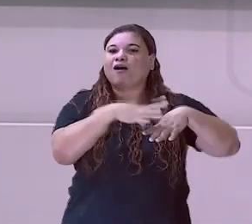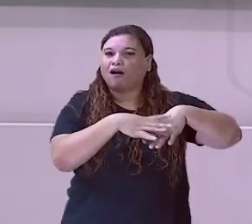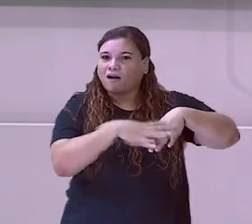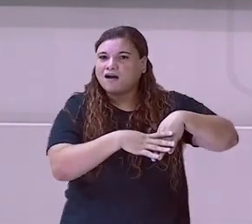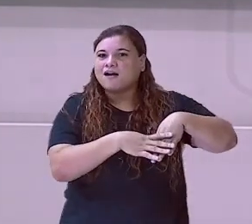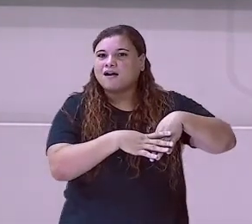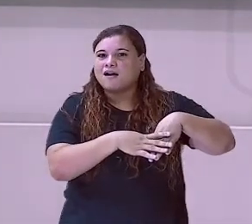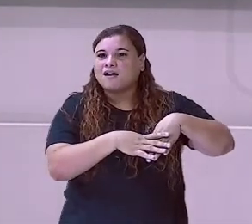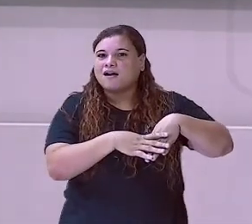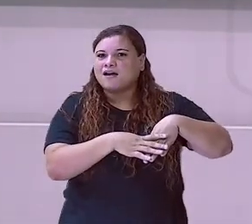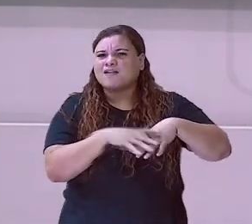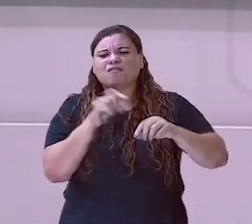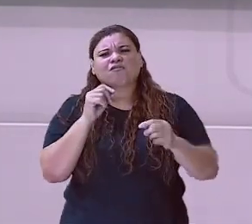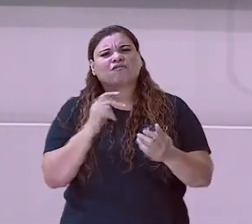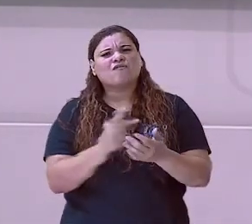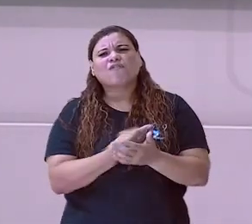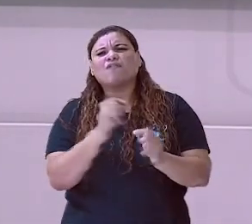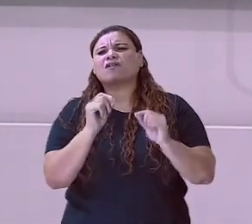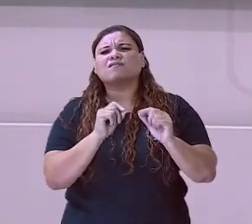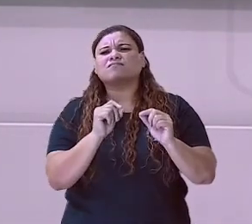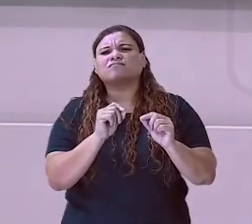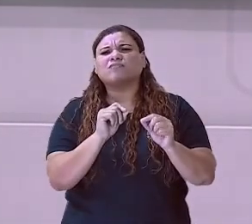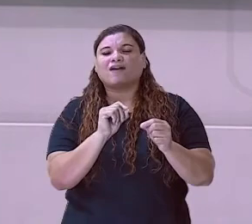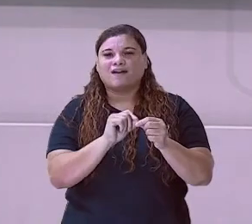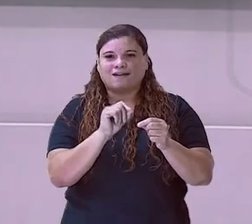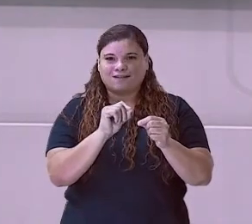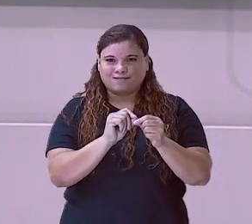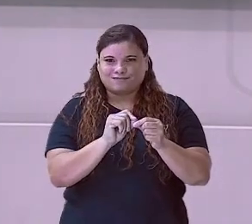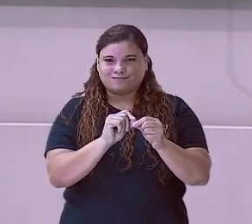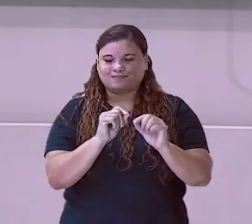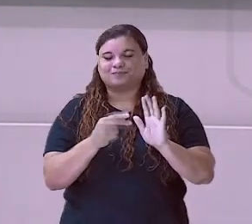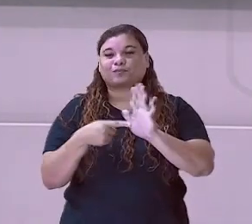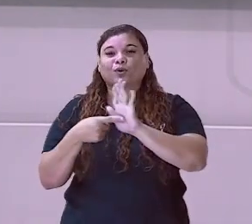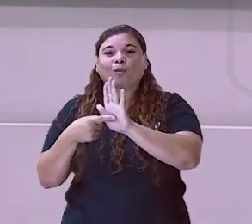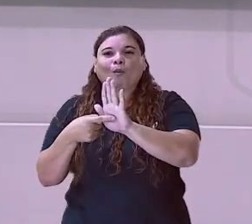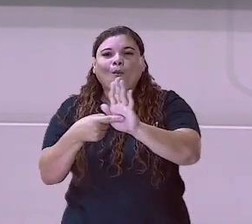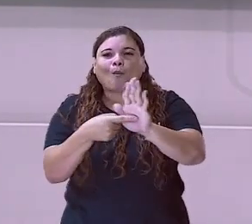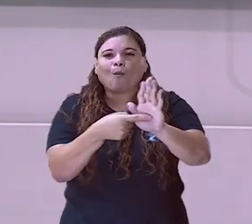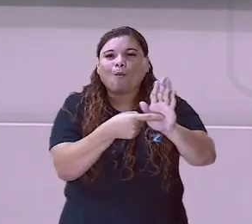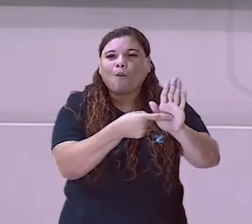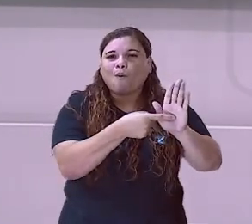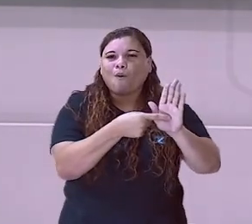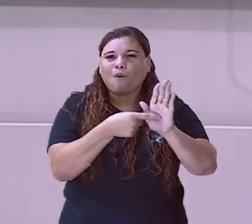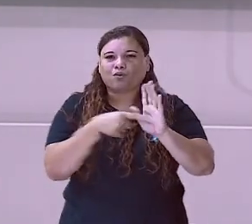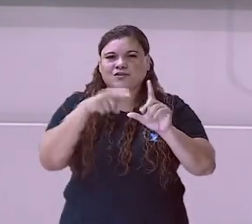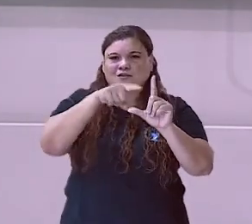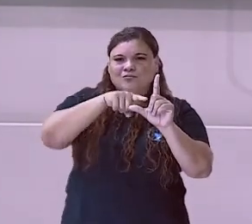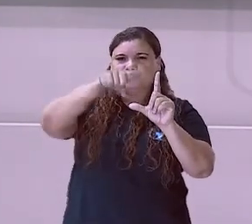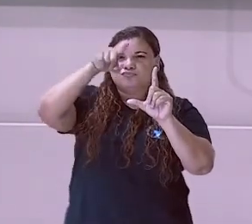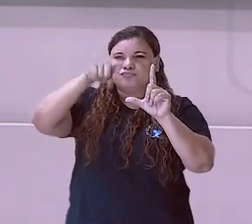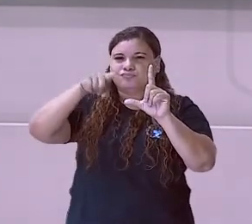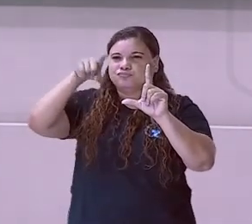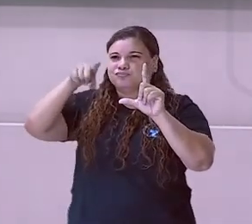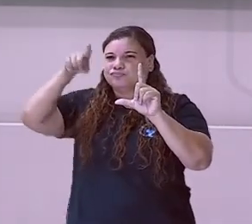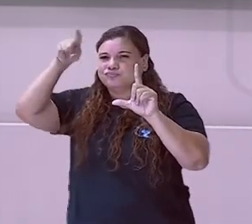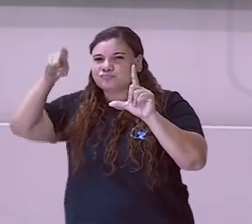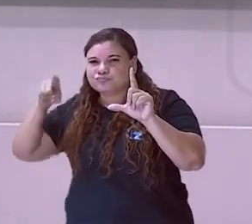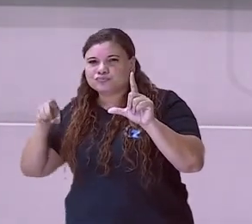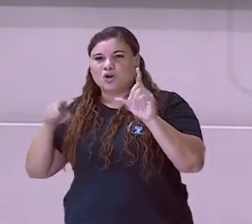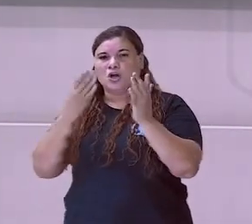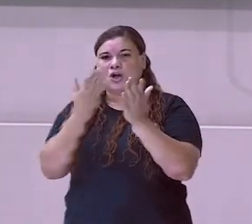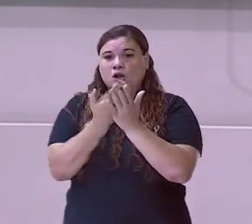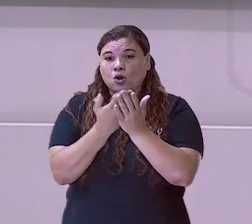Tá? Ele vai calcular o índice ou a disparidade, ele vai criar